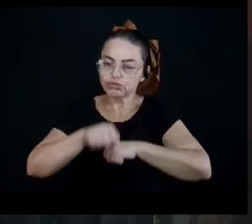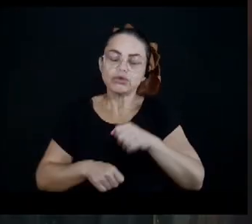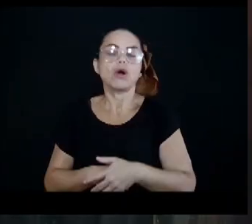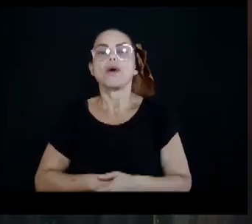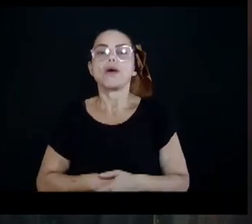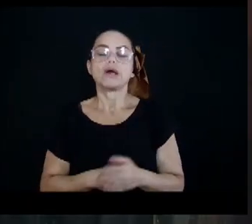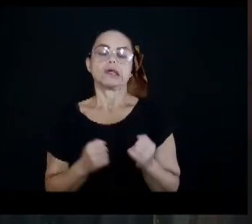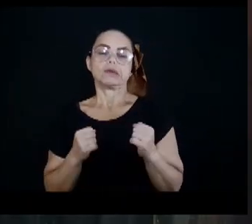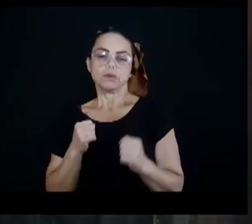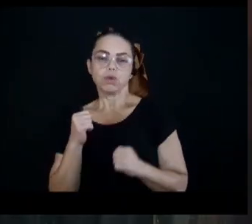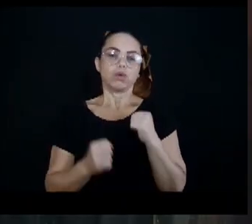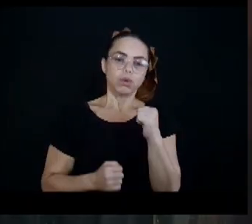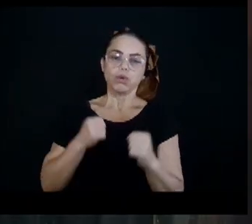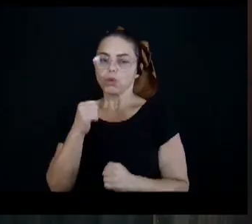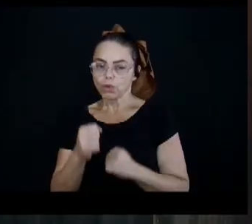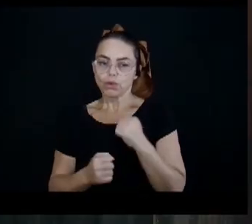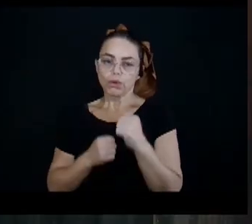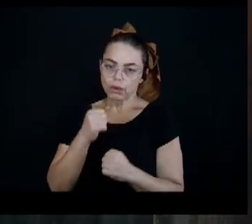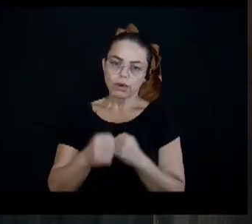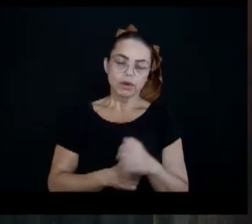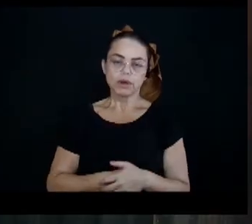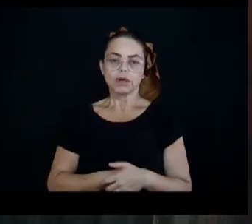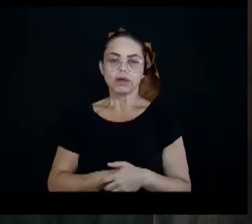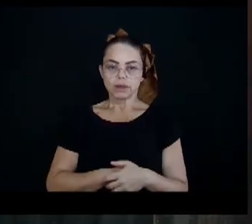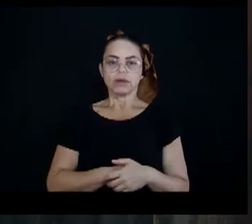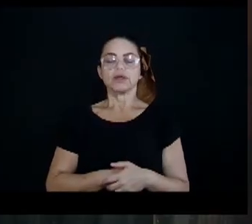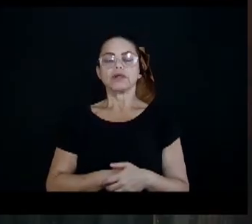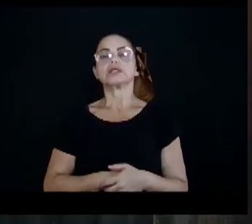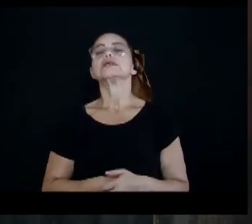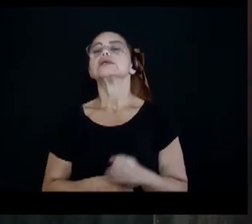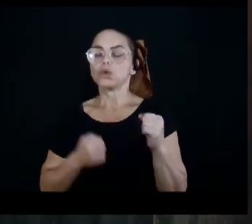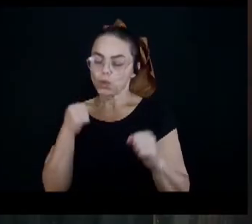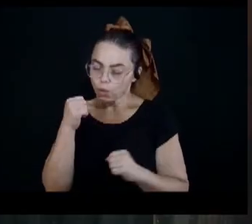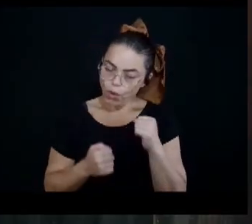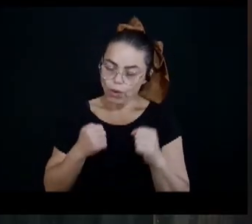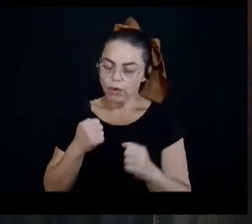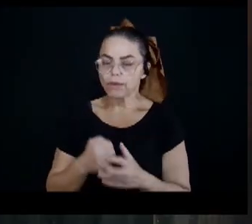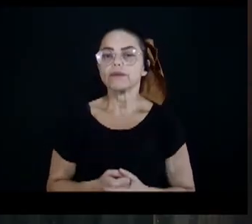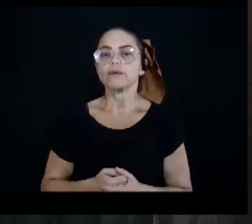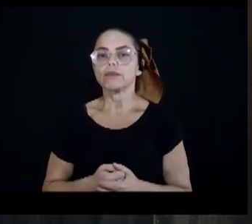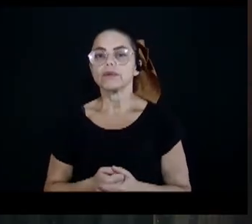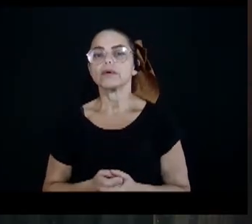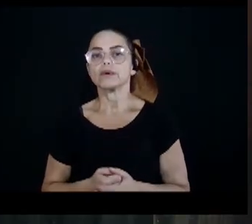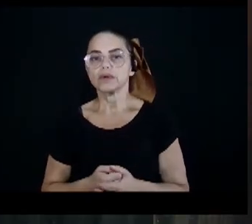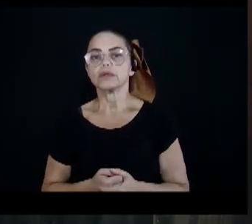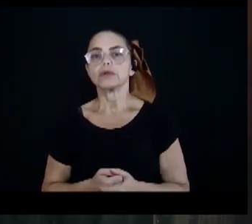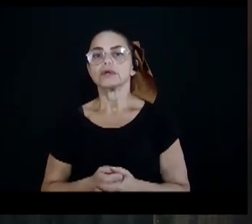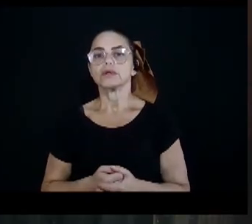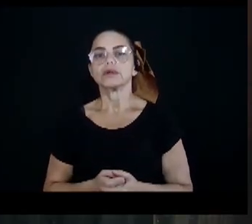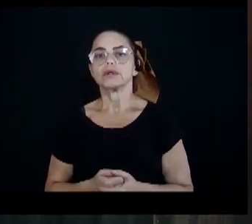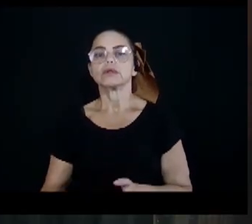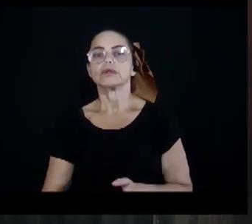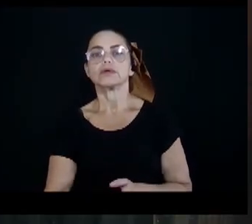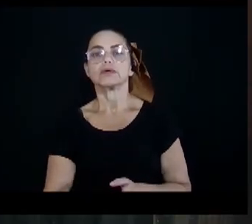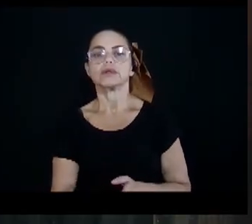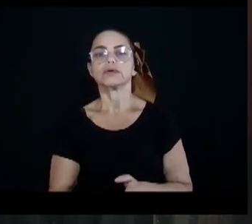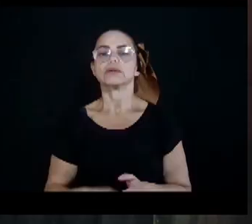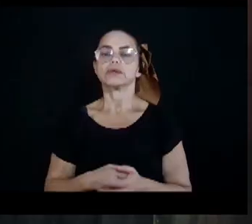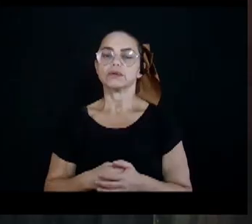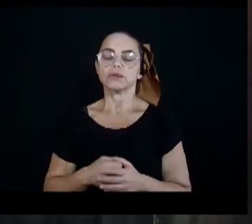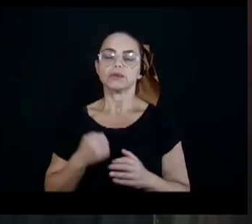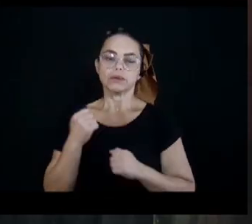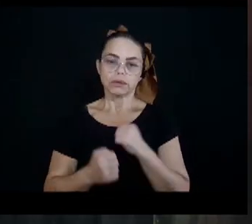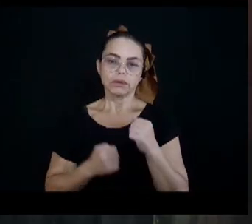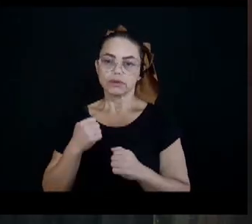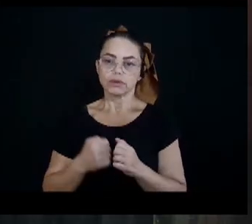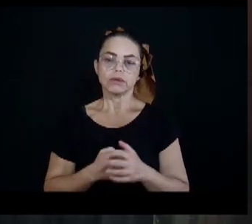aí, aumentou o índice dos corredores, né? E tem as pegadinhas aí, tudo tem, tudo tem as